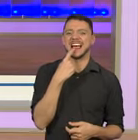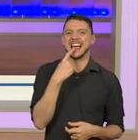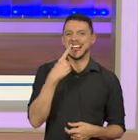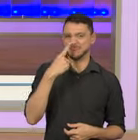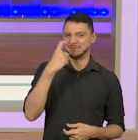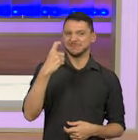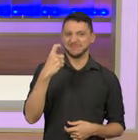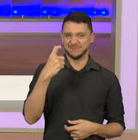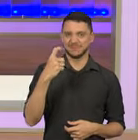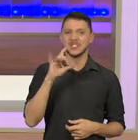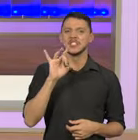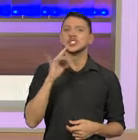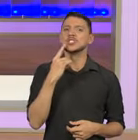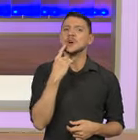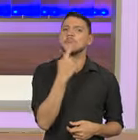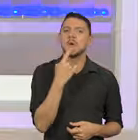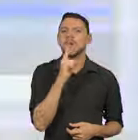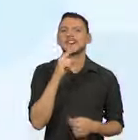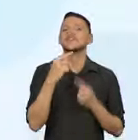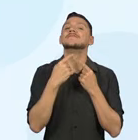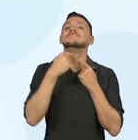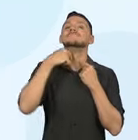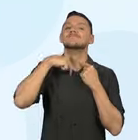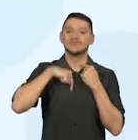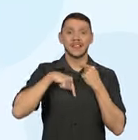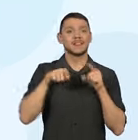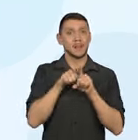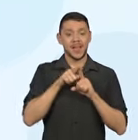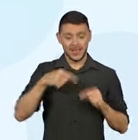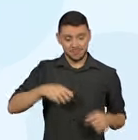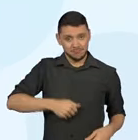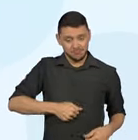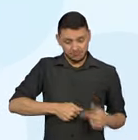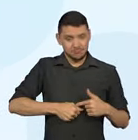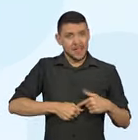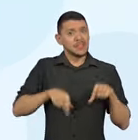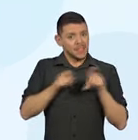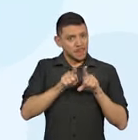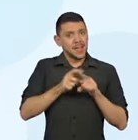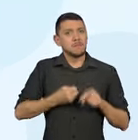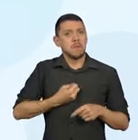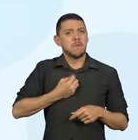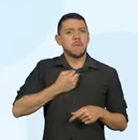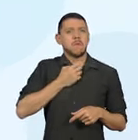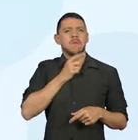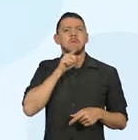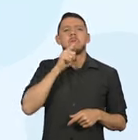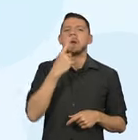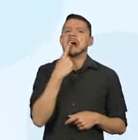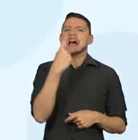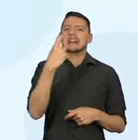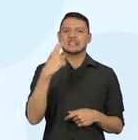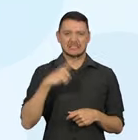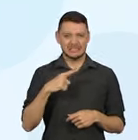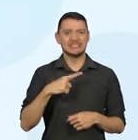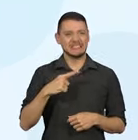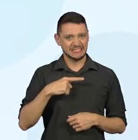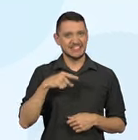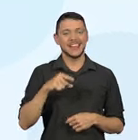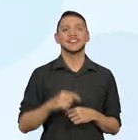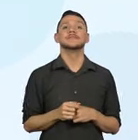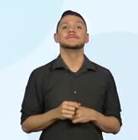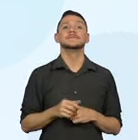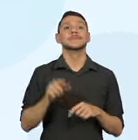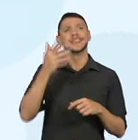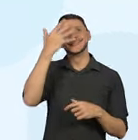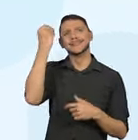causa da boca, não. Tem outras questões. Às vezes do estômago também, né? Gente, esqueci de falar dos links, mas não tem problema, aqui volta. Então, olha só.